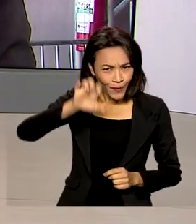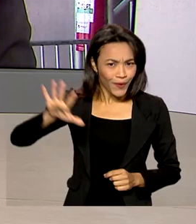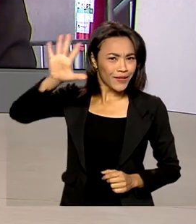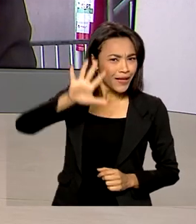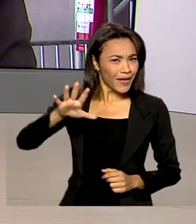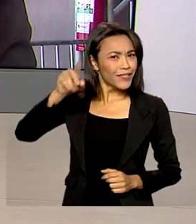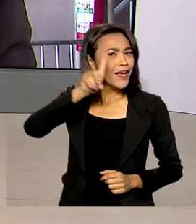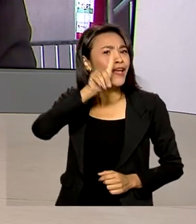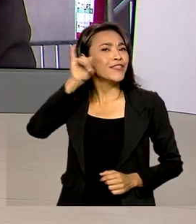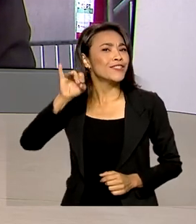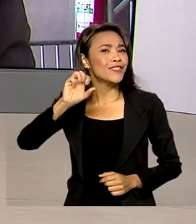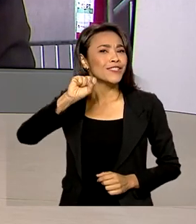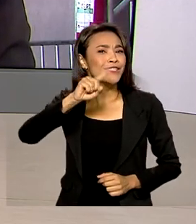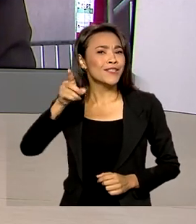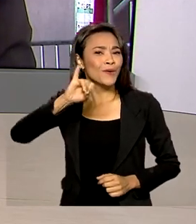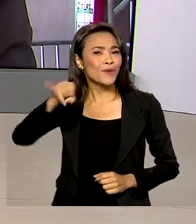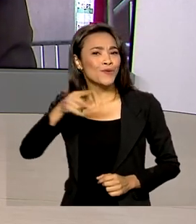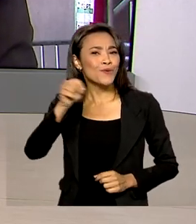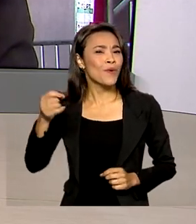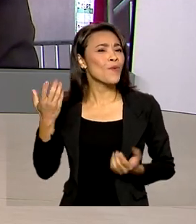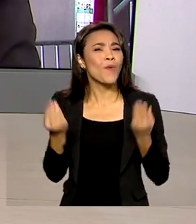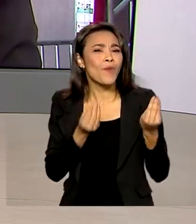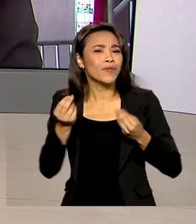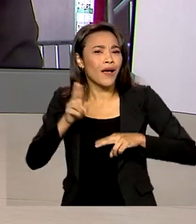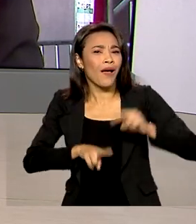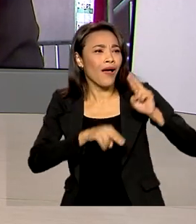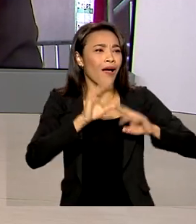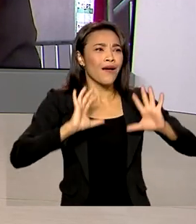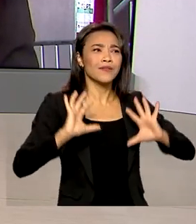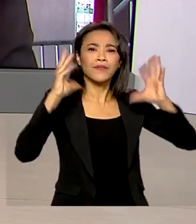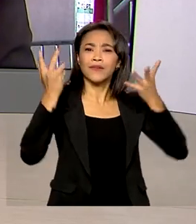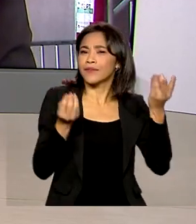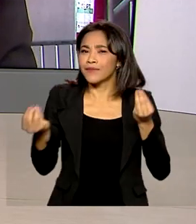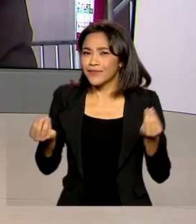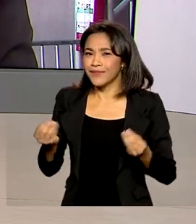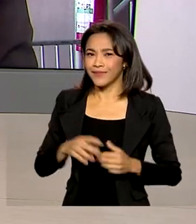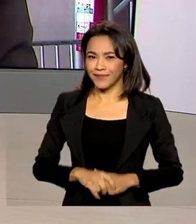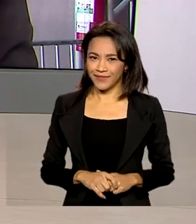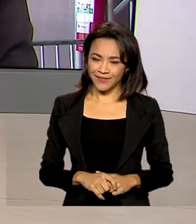João, como é que estão os festejos aí pela região?